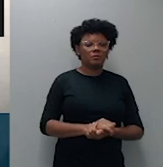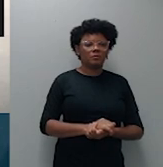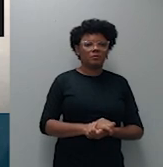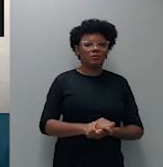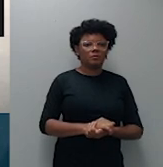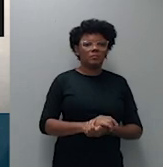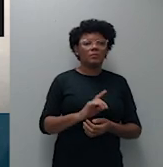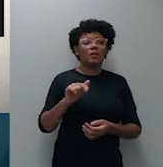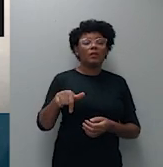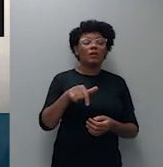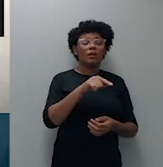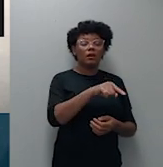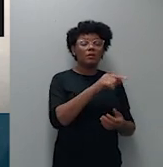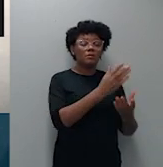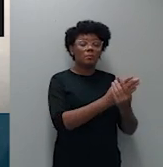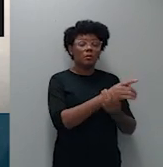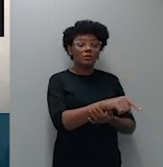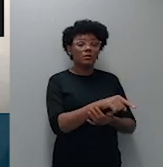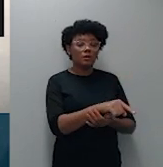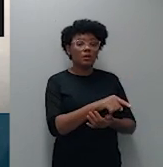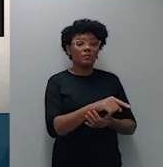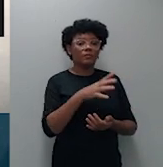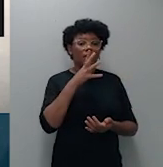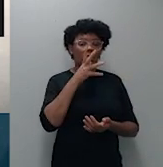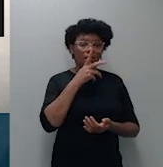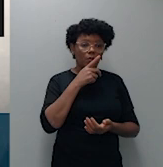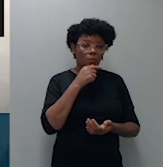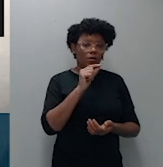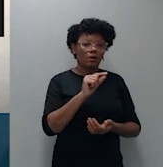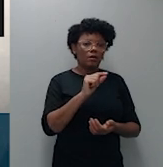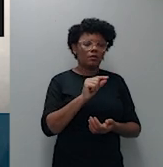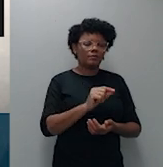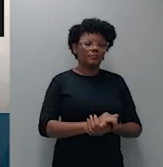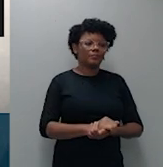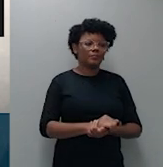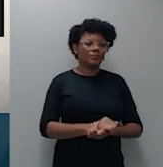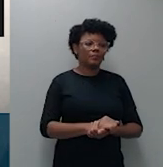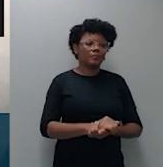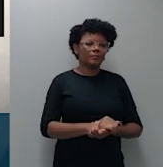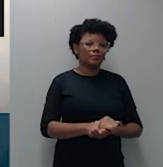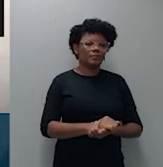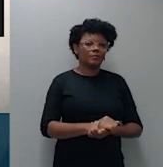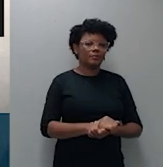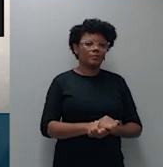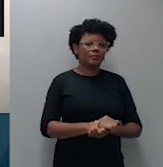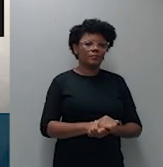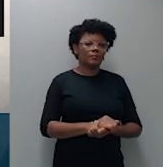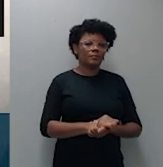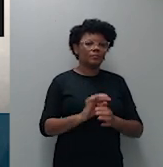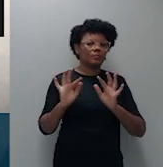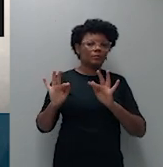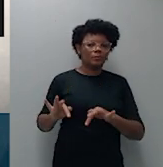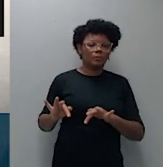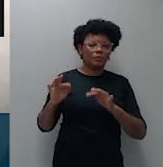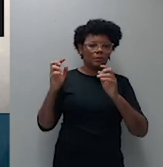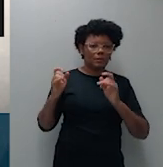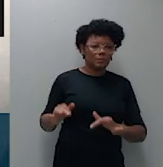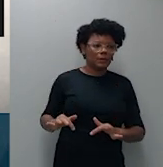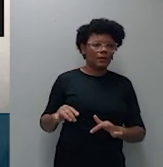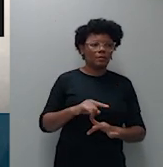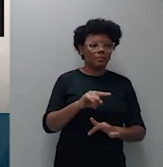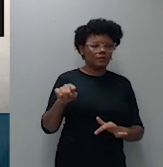a escada Vai demorar um pouquinho que eu vou deixar aqui no final para